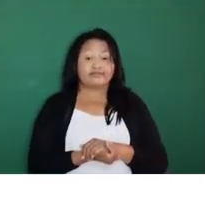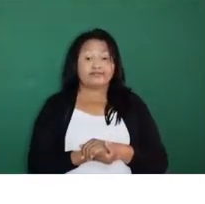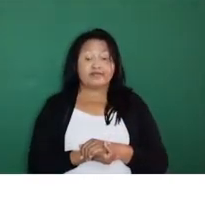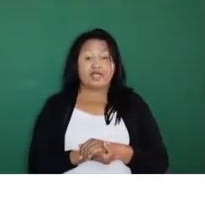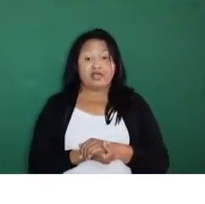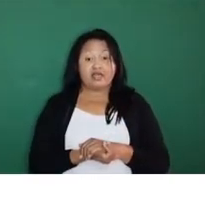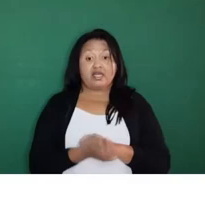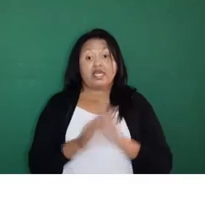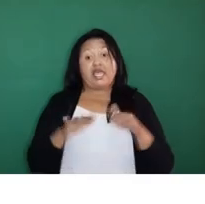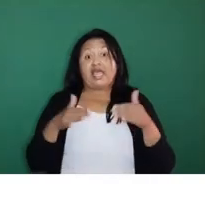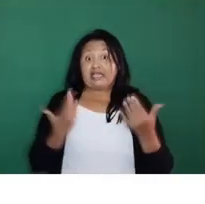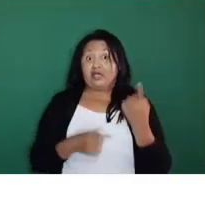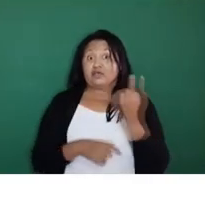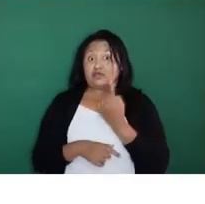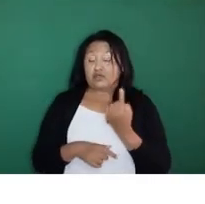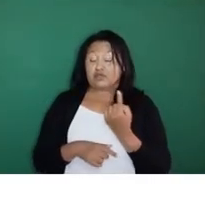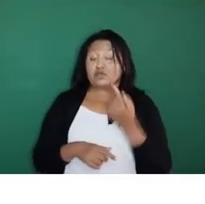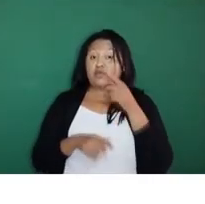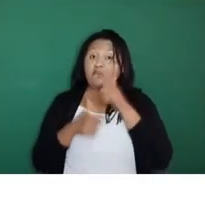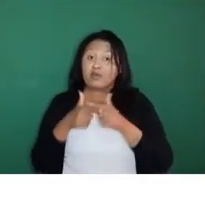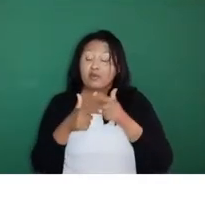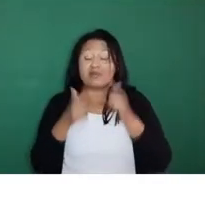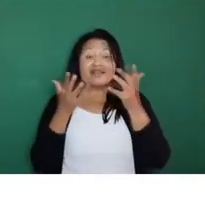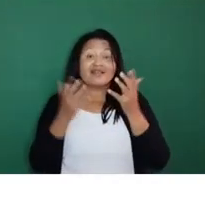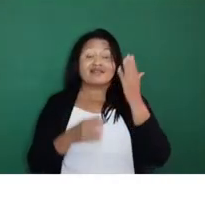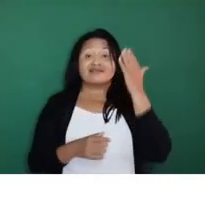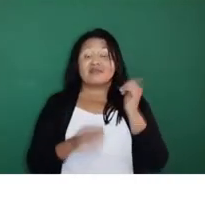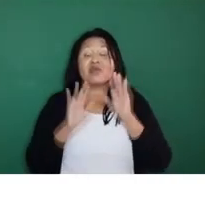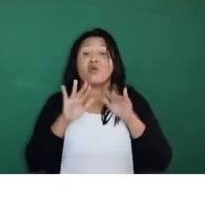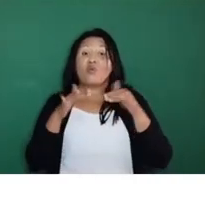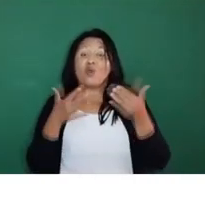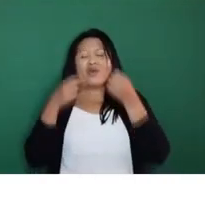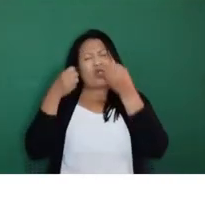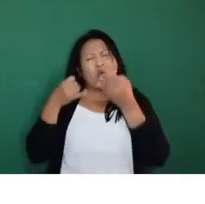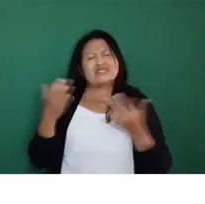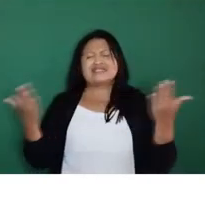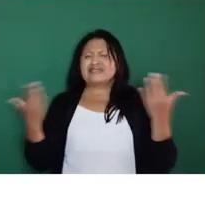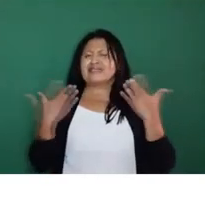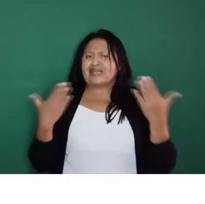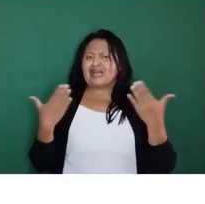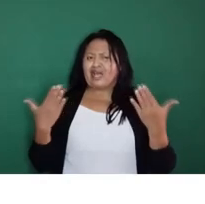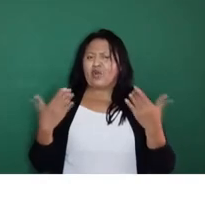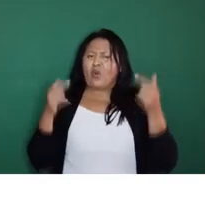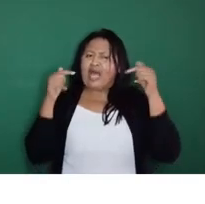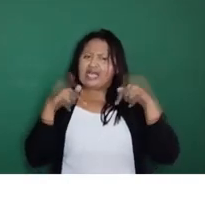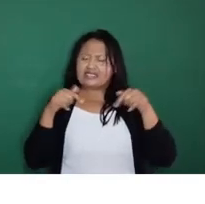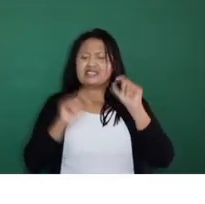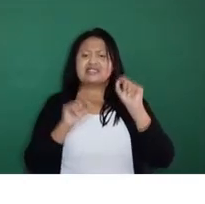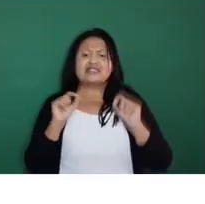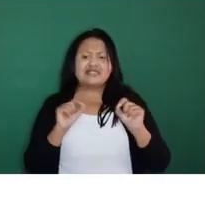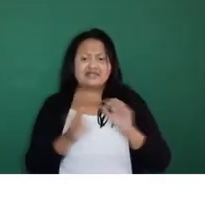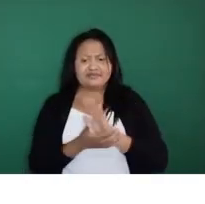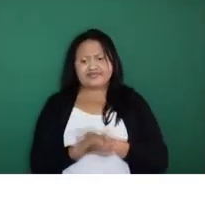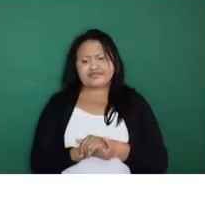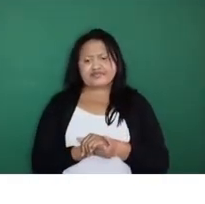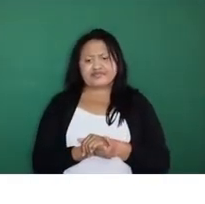então no nosso problema ele quer saber qual é a quantidade de calor essa quantidade de calor aqui que tá